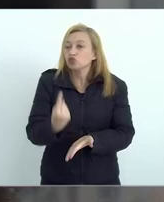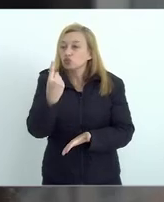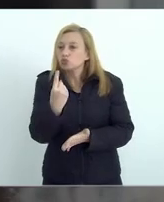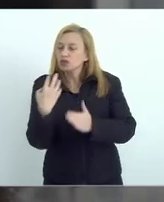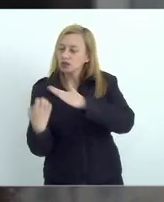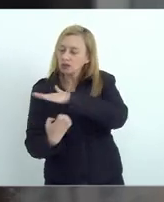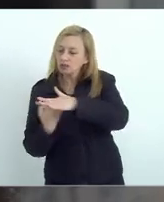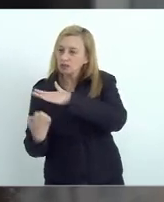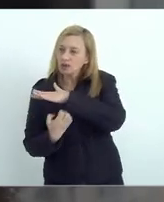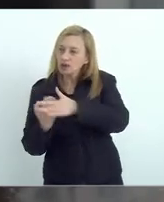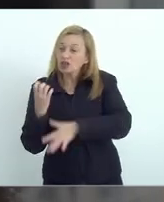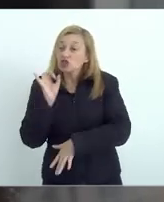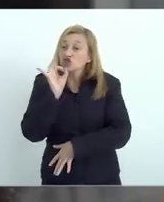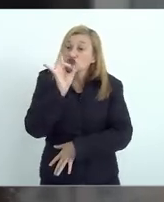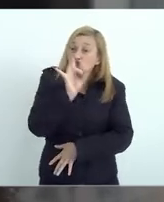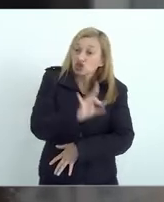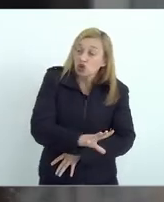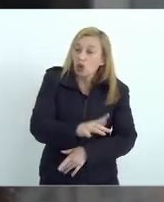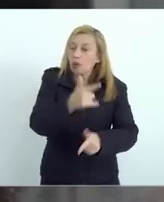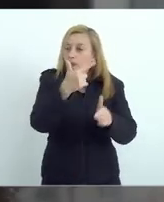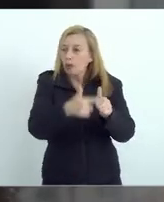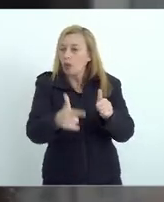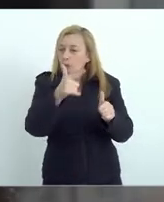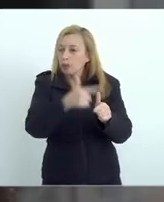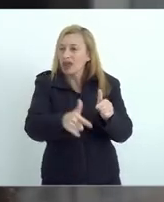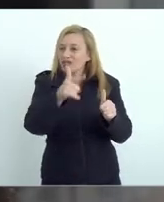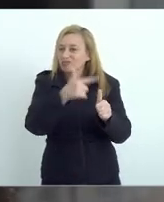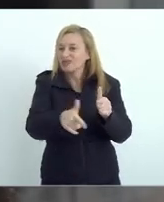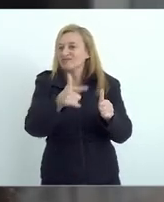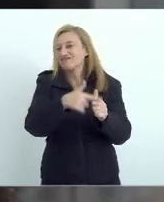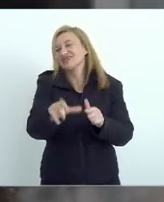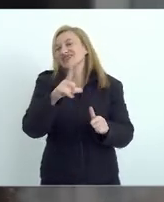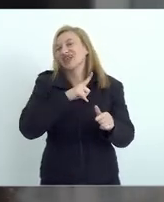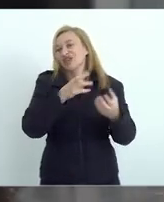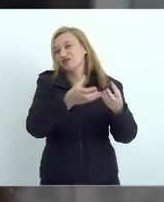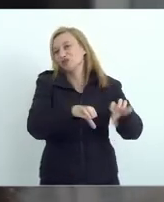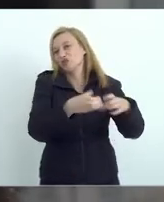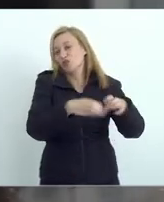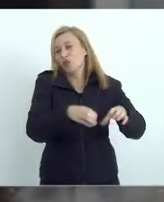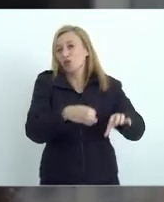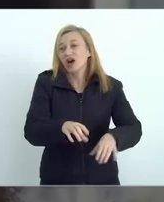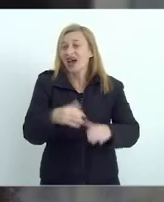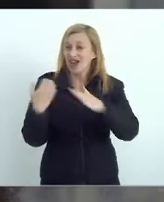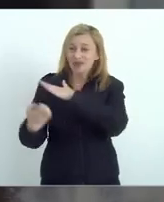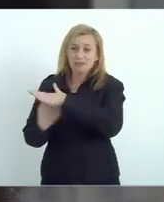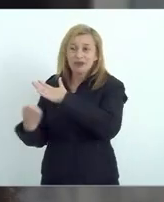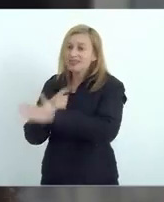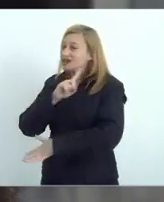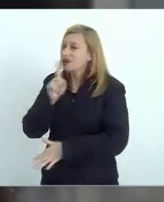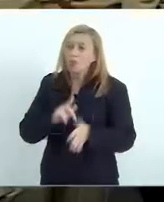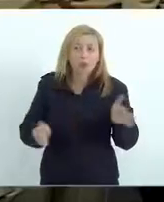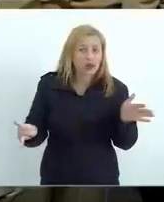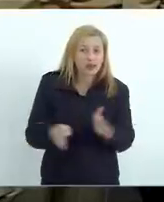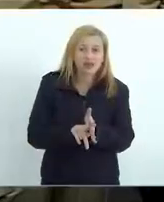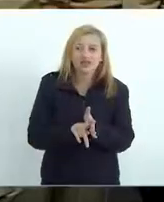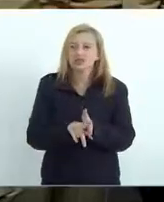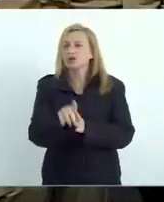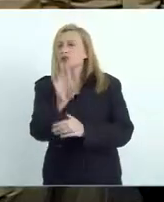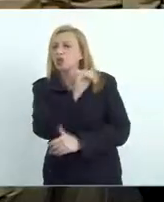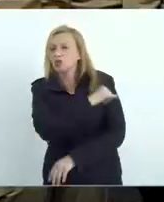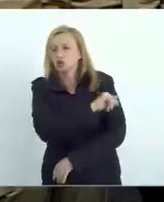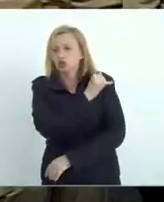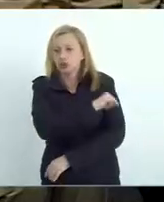empresa que só trouxe problemas ao concurso essa empresa não era e